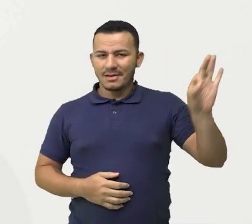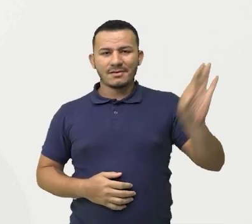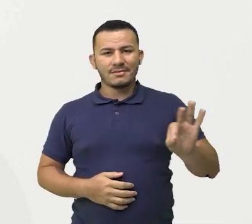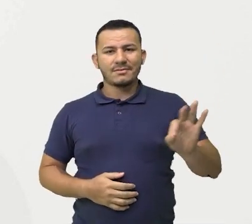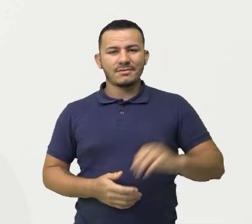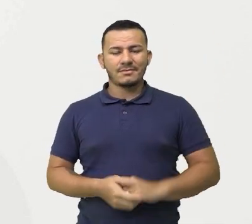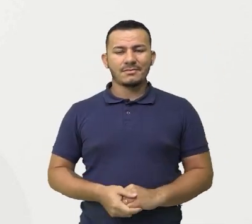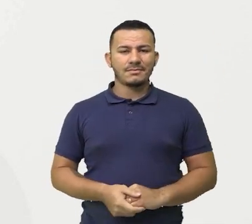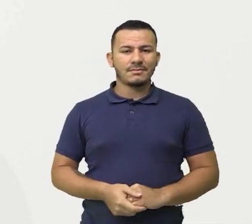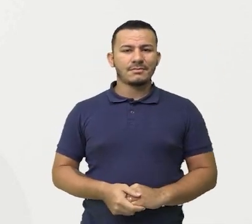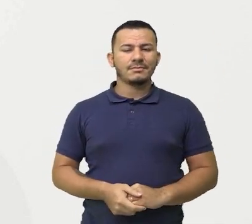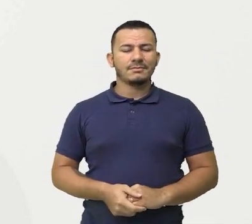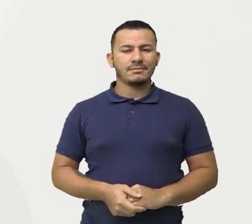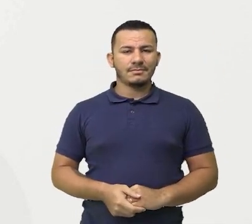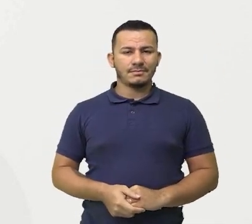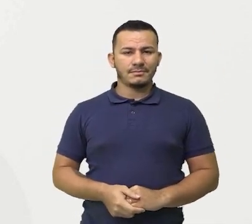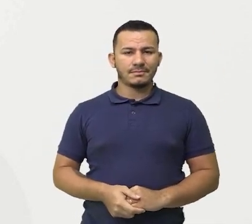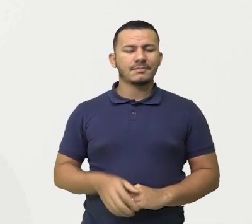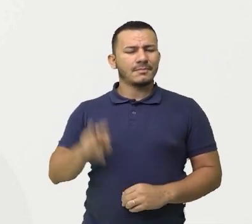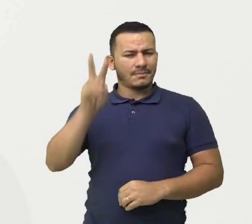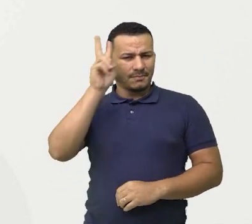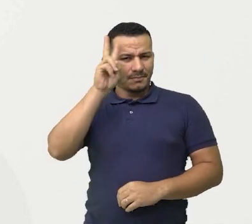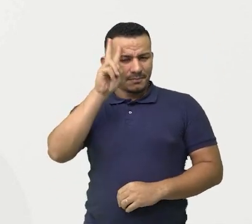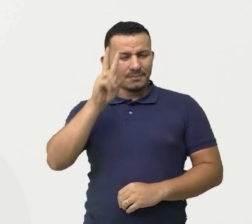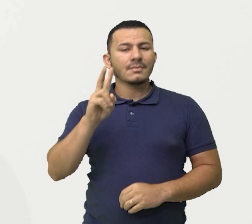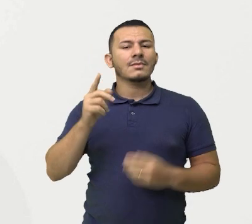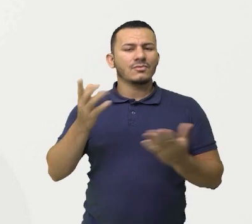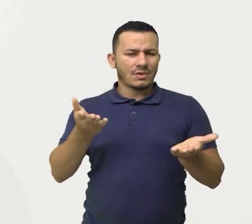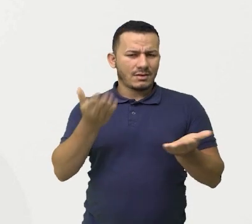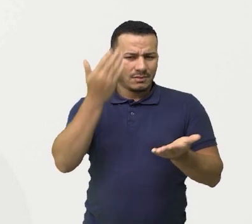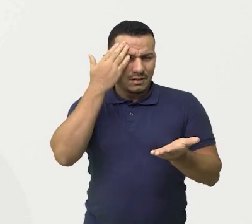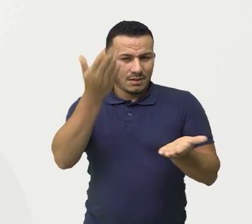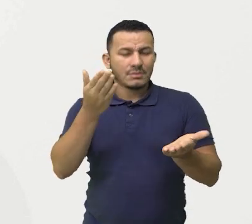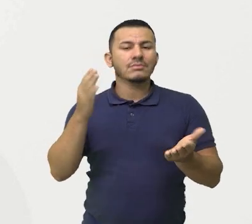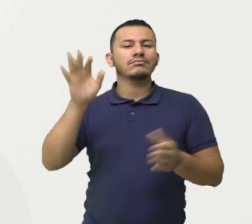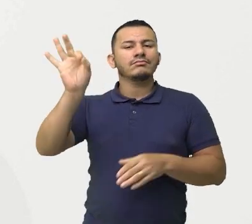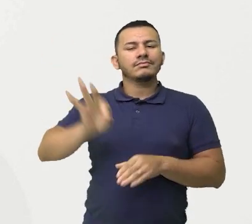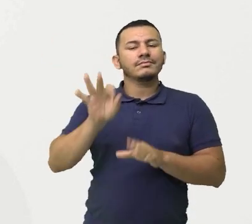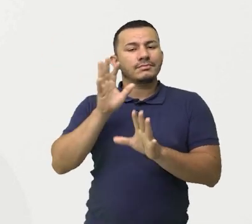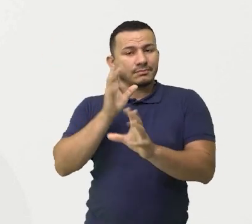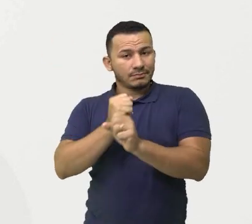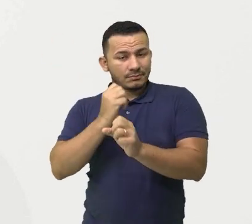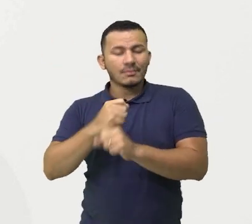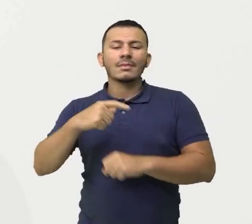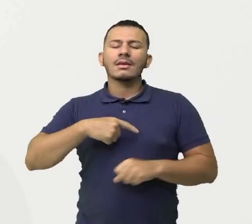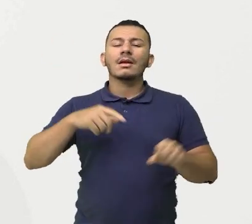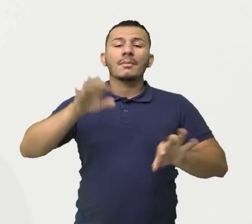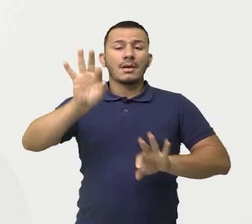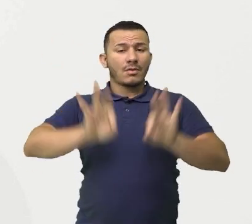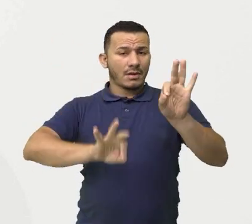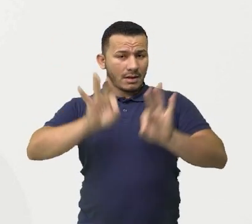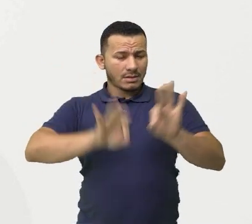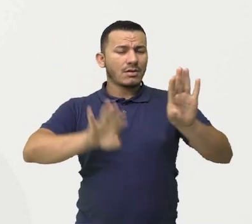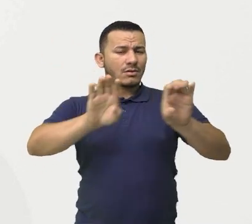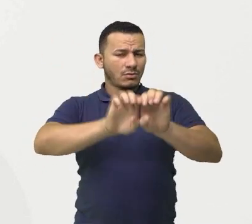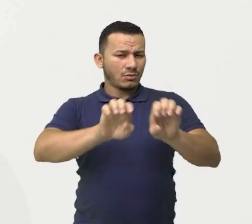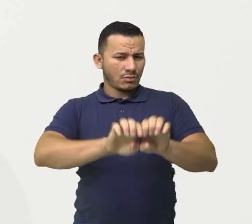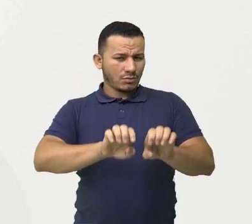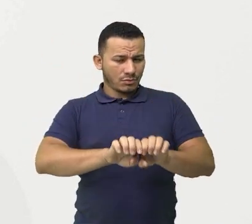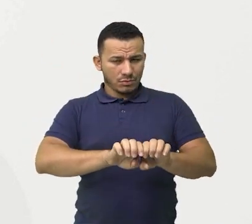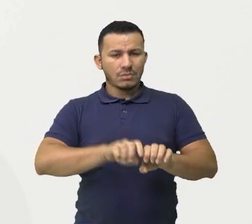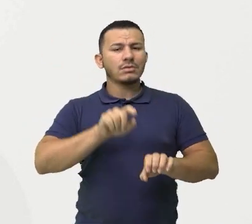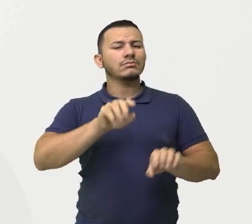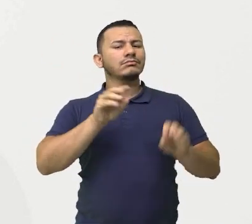porcentagem. A gente aprendeu, para calcular a porcentagem, né, a gente organiza ali numa estrutura matemática,